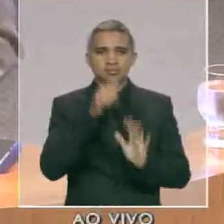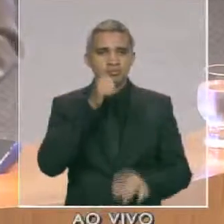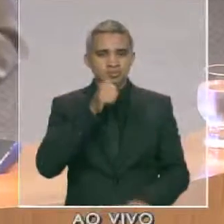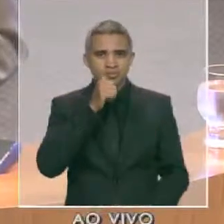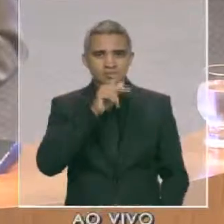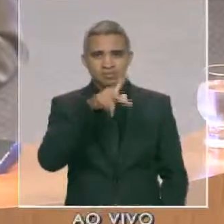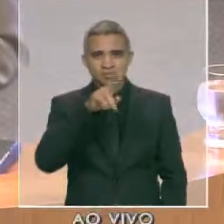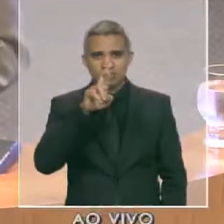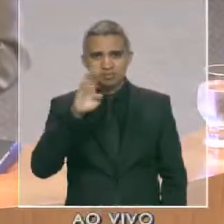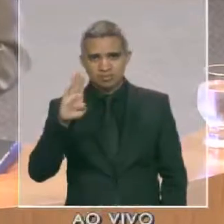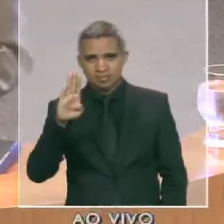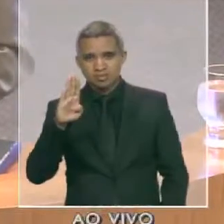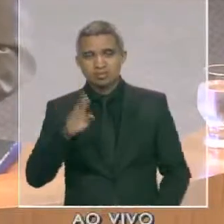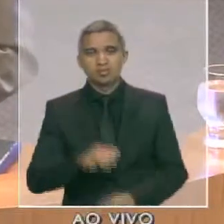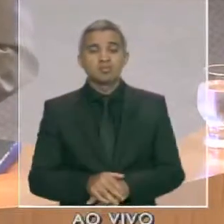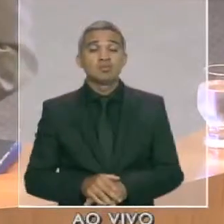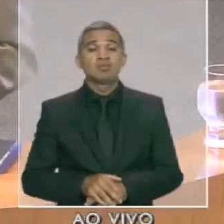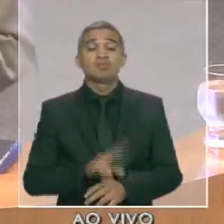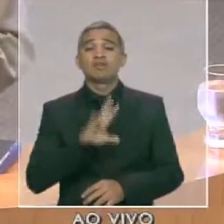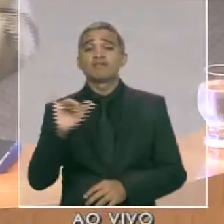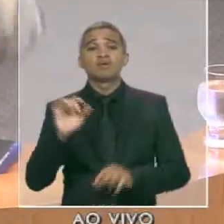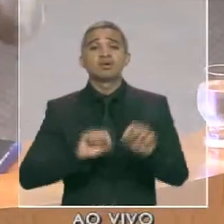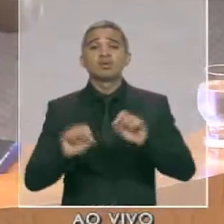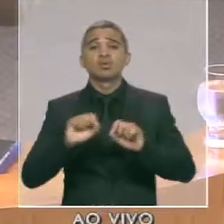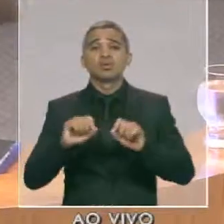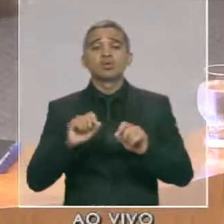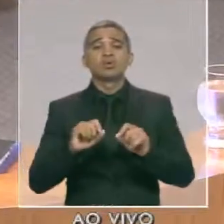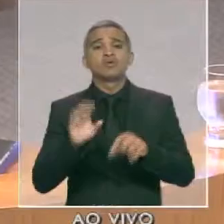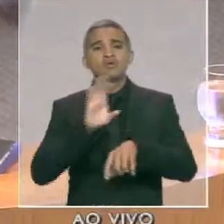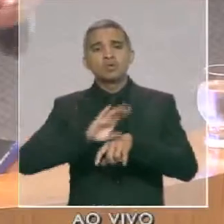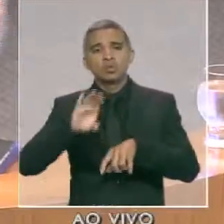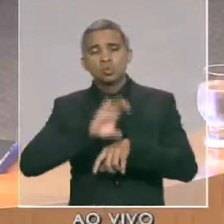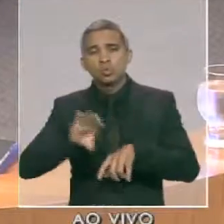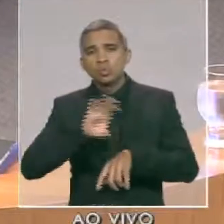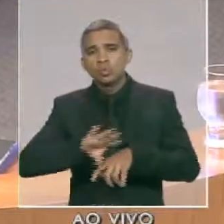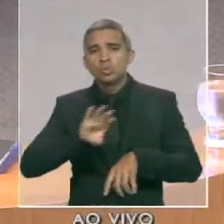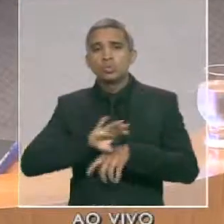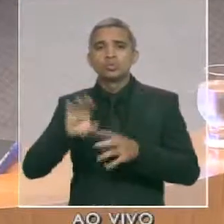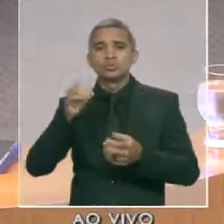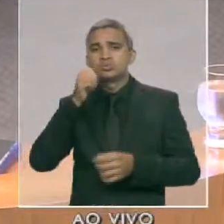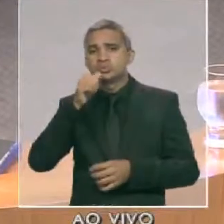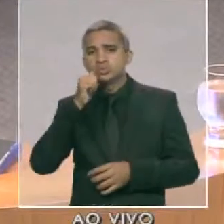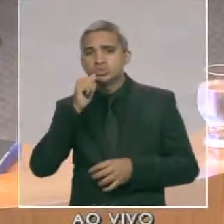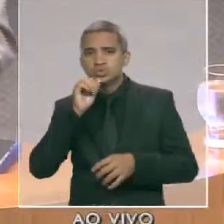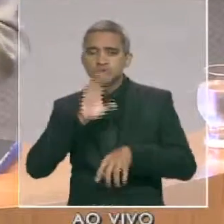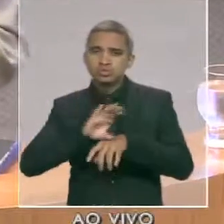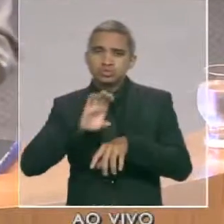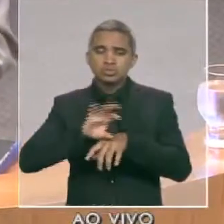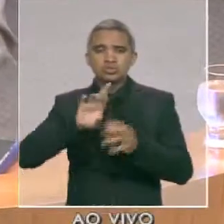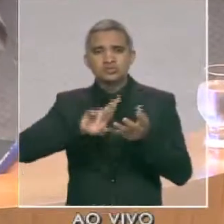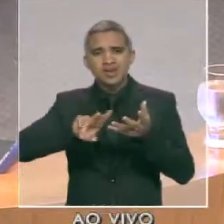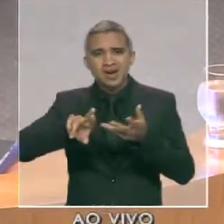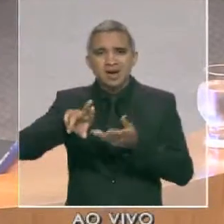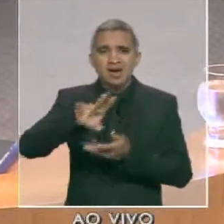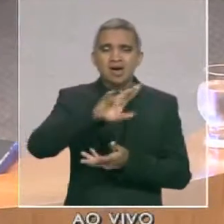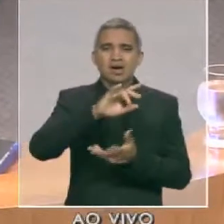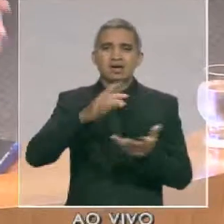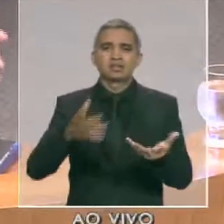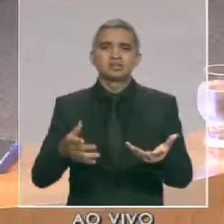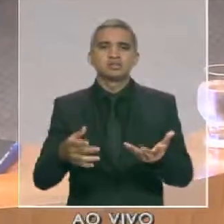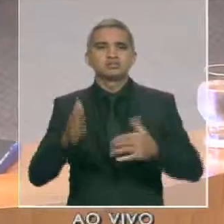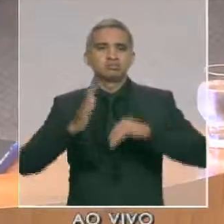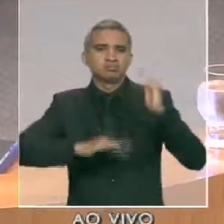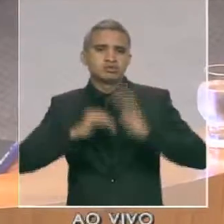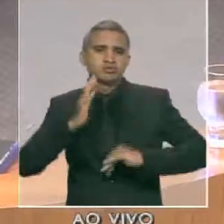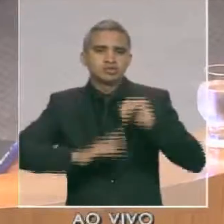servir para formalizações de cursos de capacitação, de vários segmentos realmente